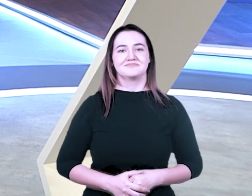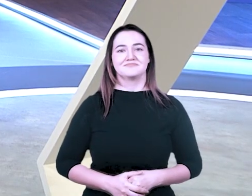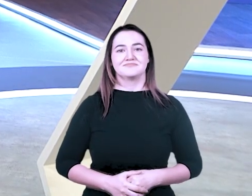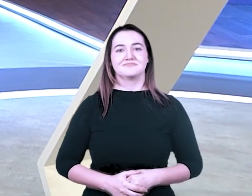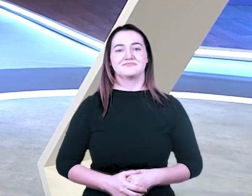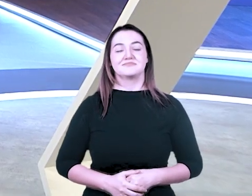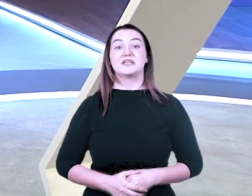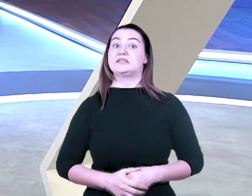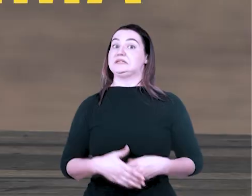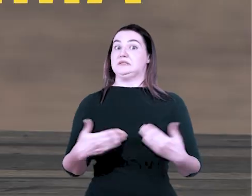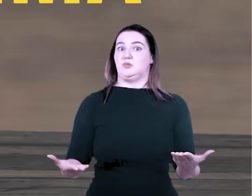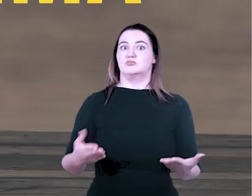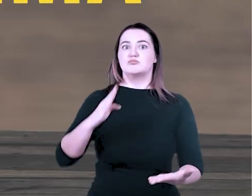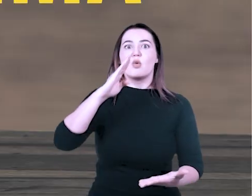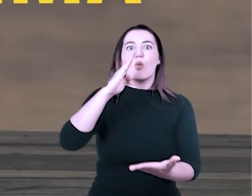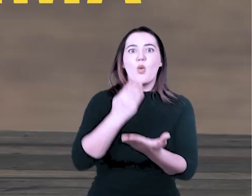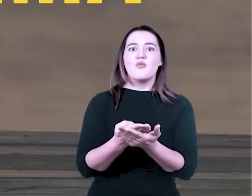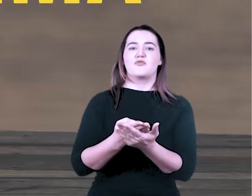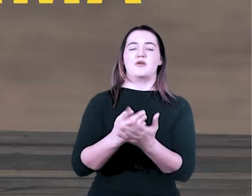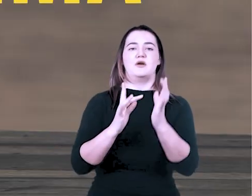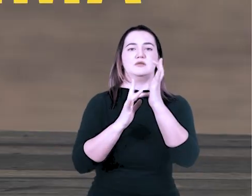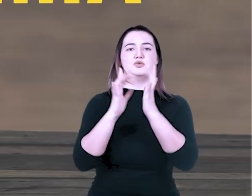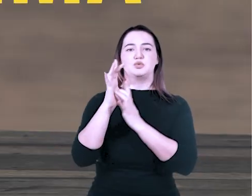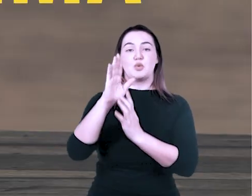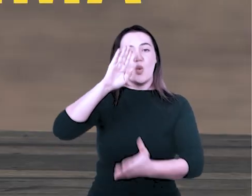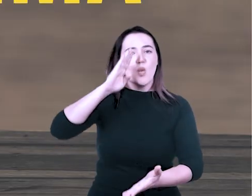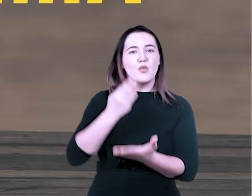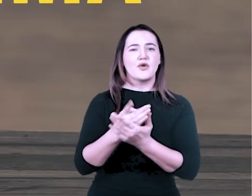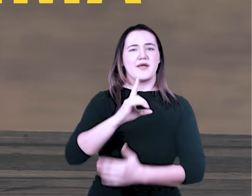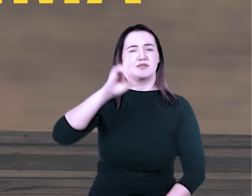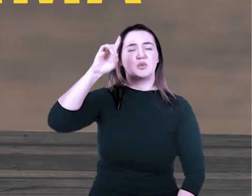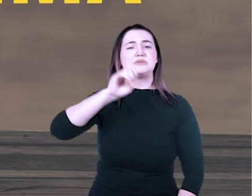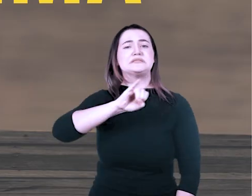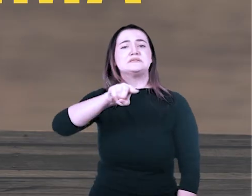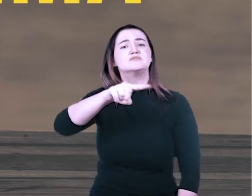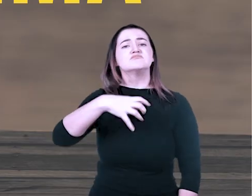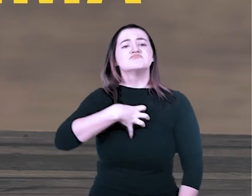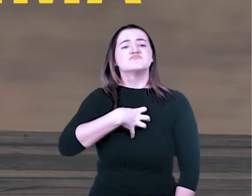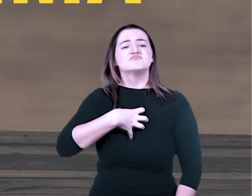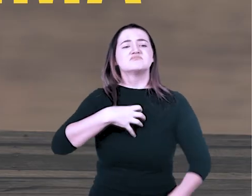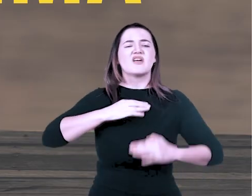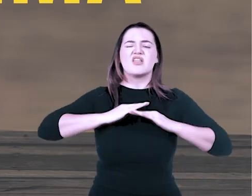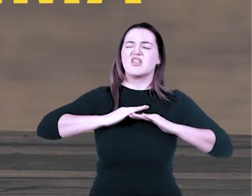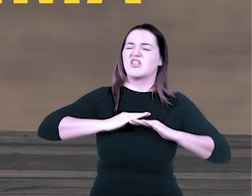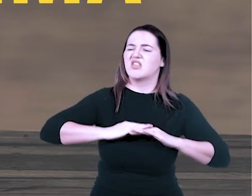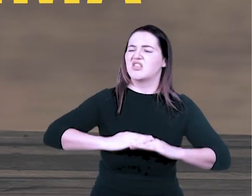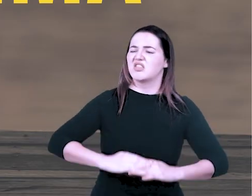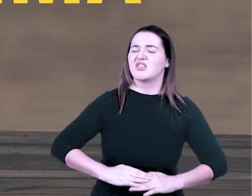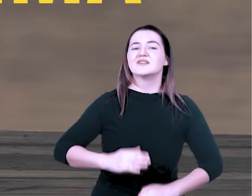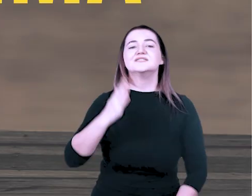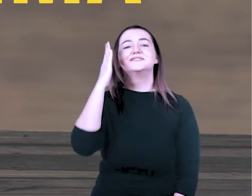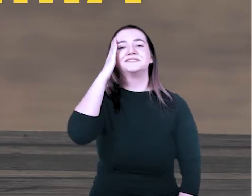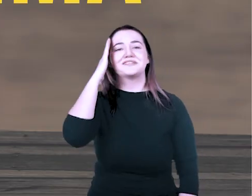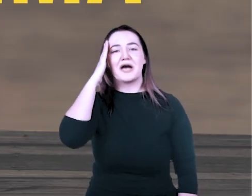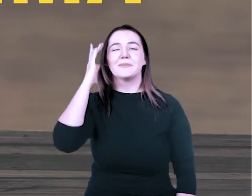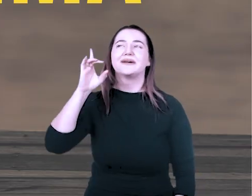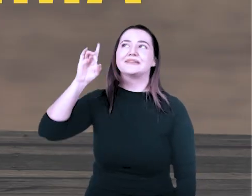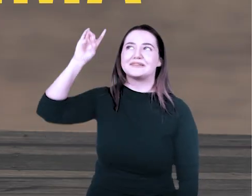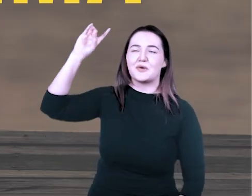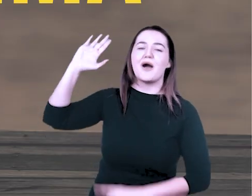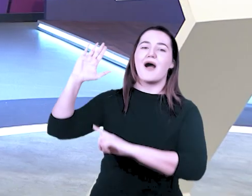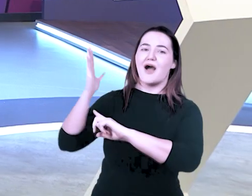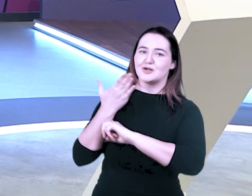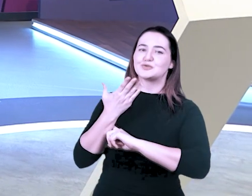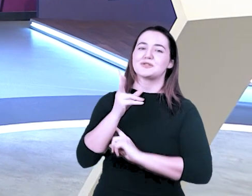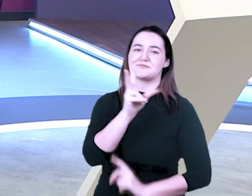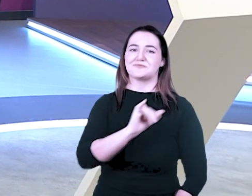nisso, quando você estiver desanimado, saiba que a ajuda divina está